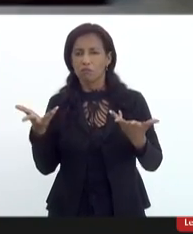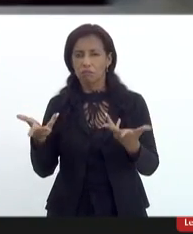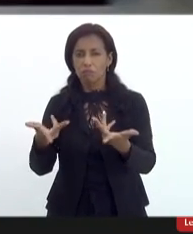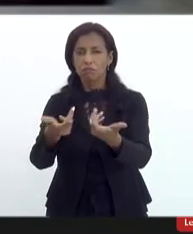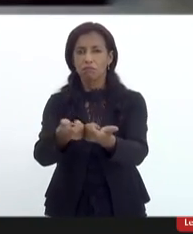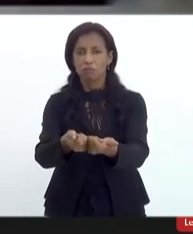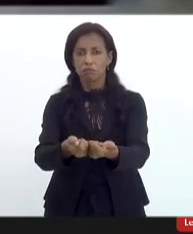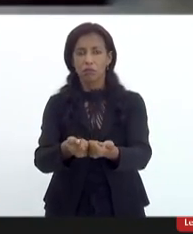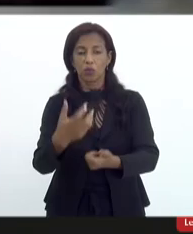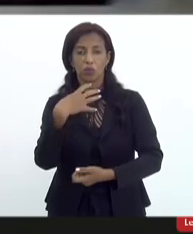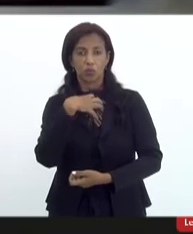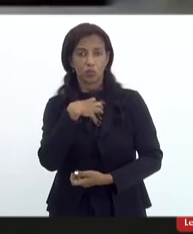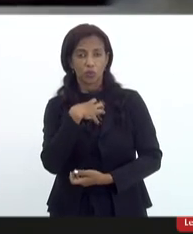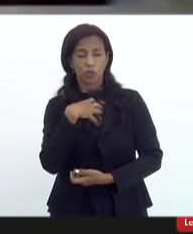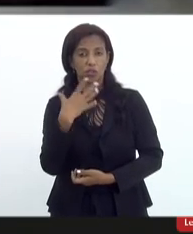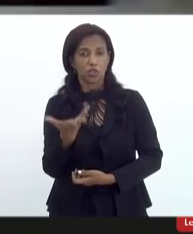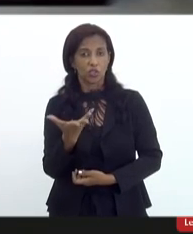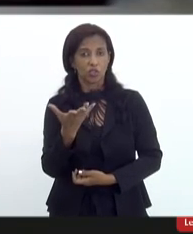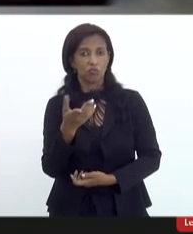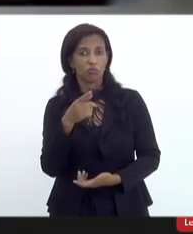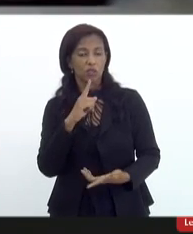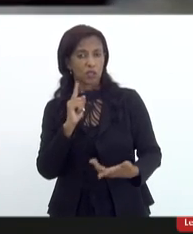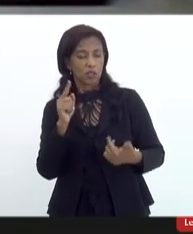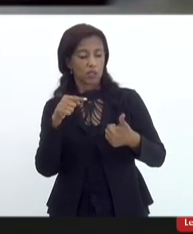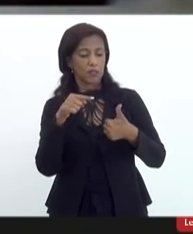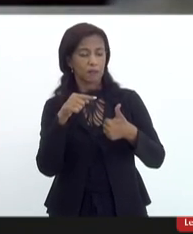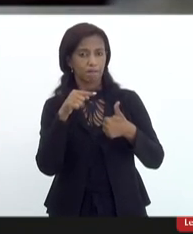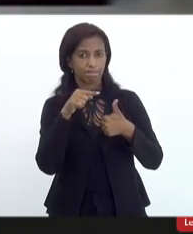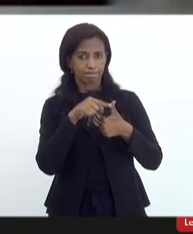extraordinário no sentido de se identificar,